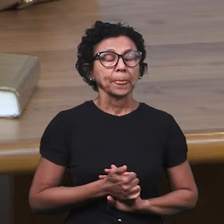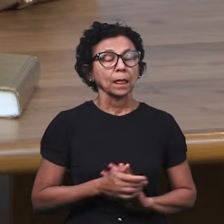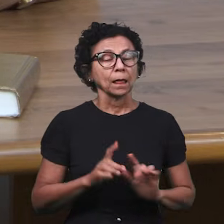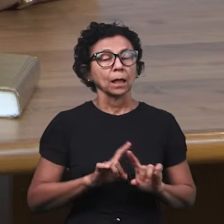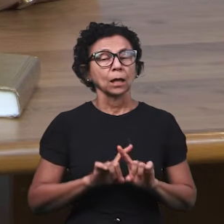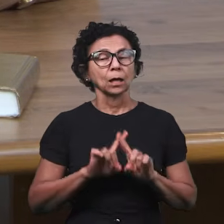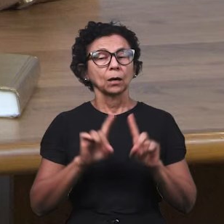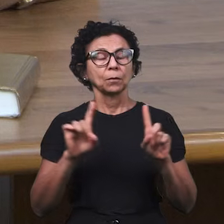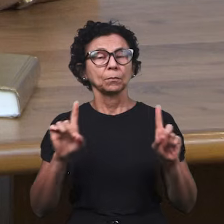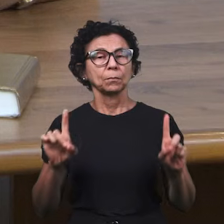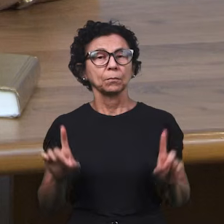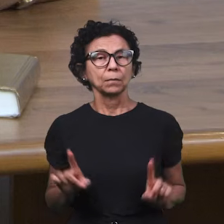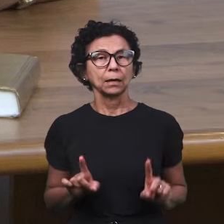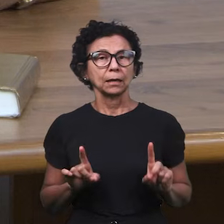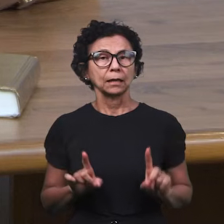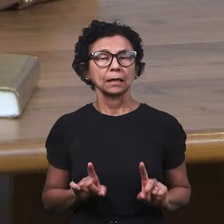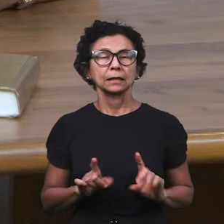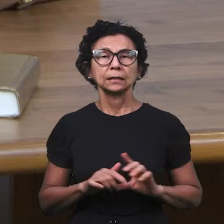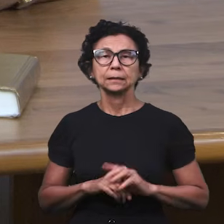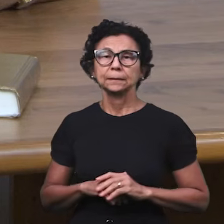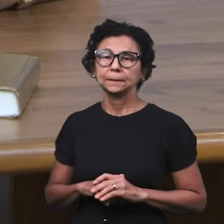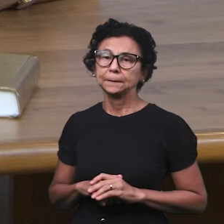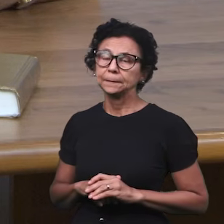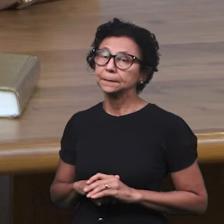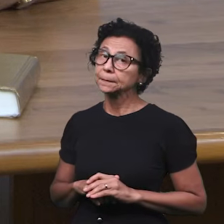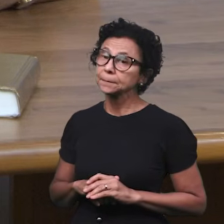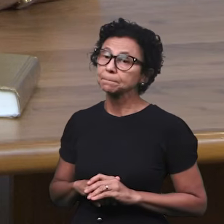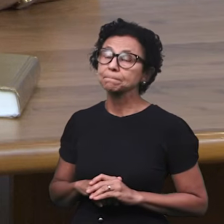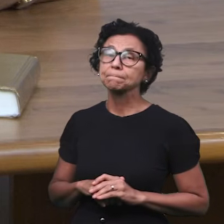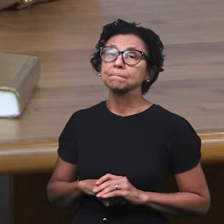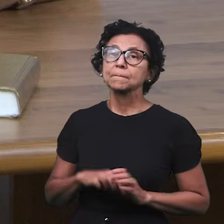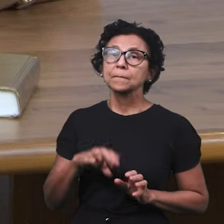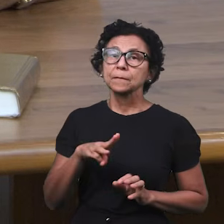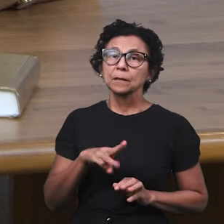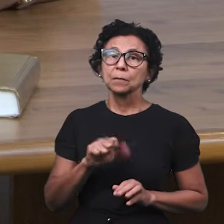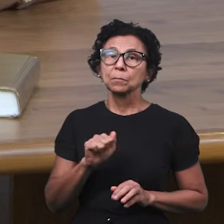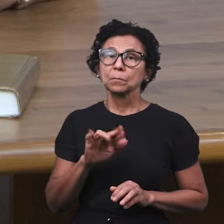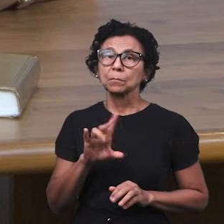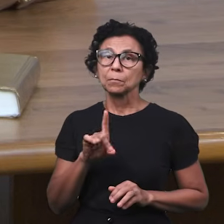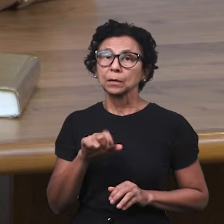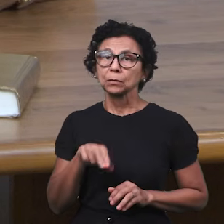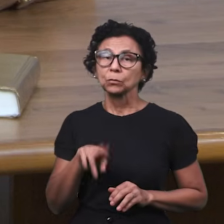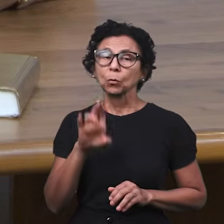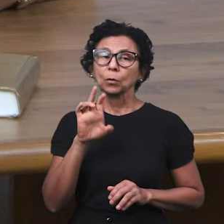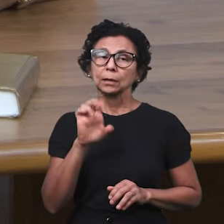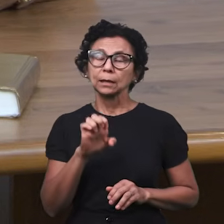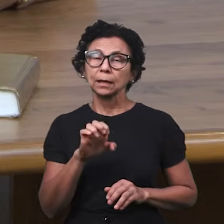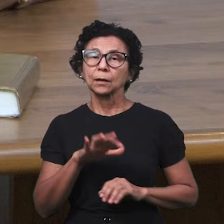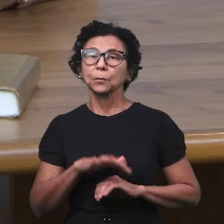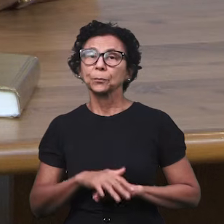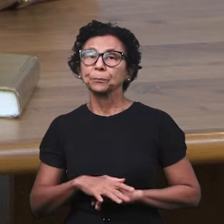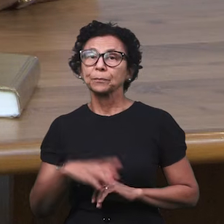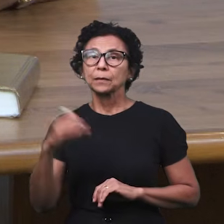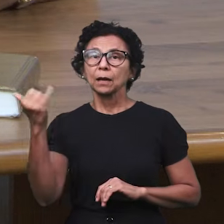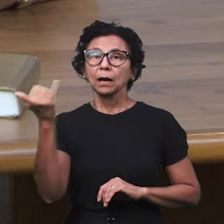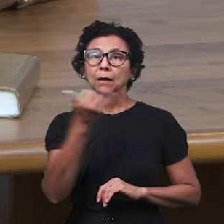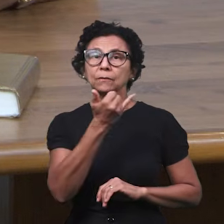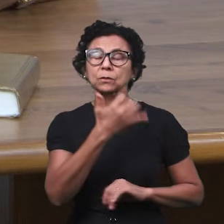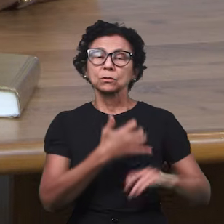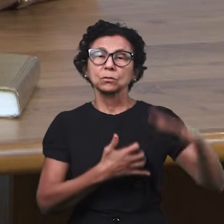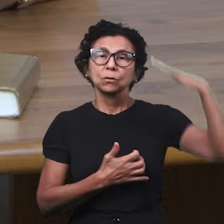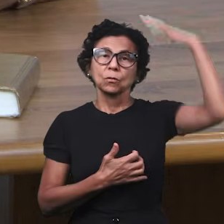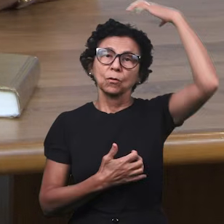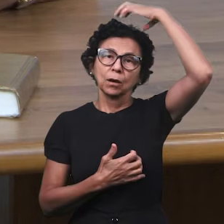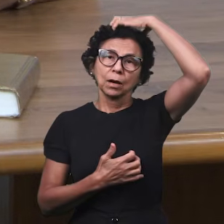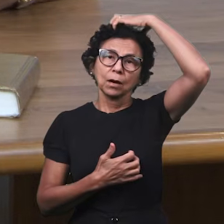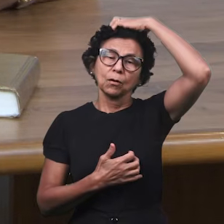ele por cartas que o seu mau intento, que intentara contra os judeus, se tornasse